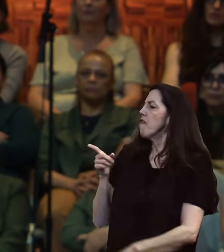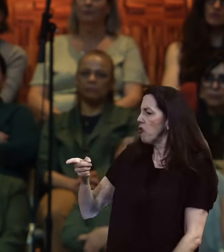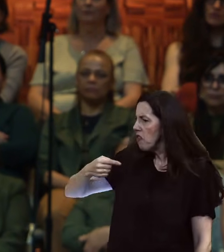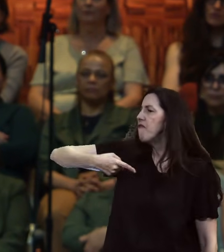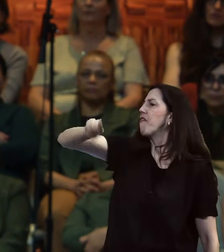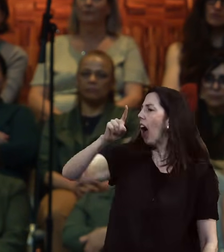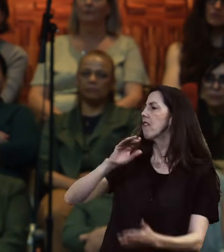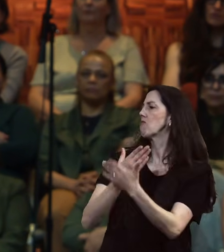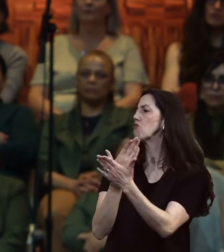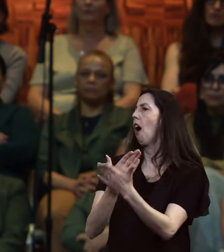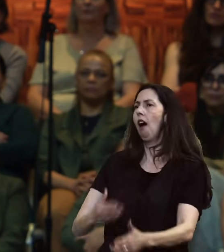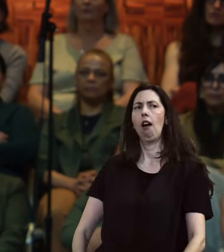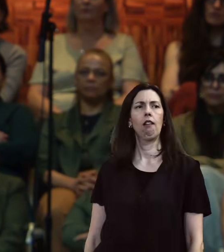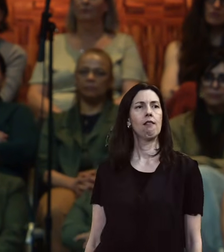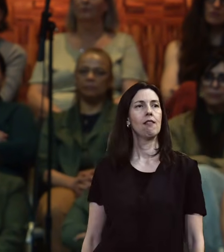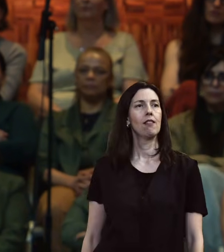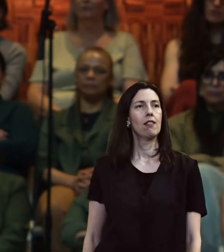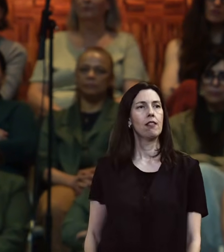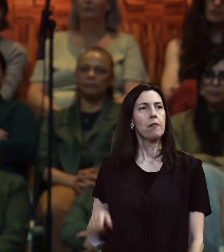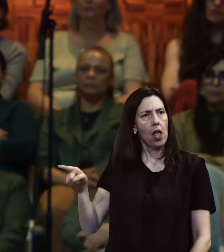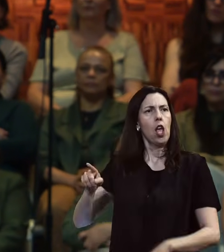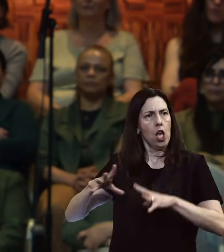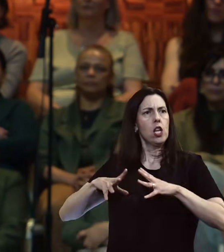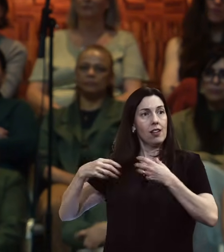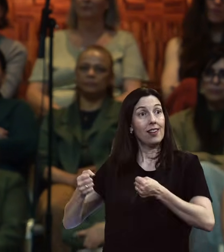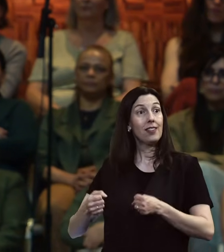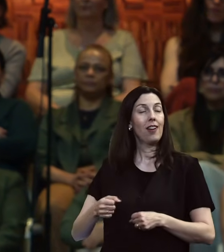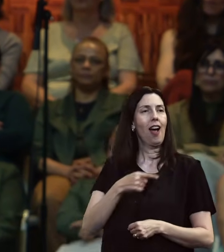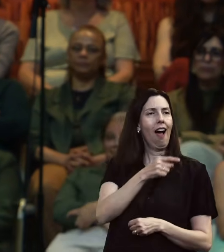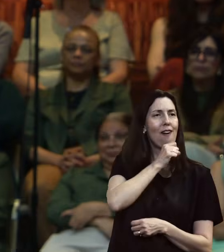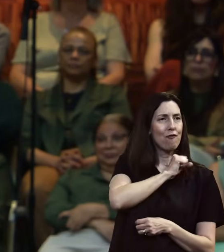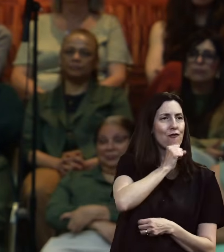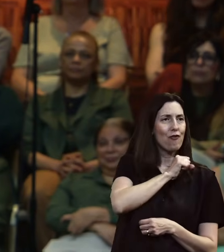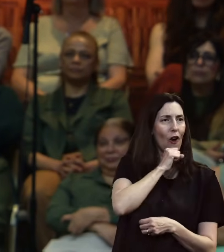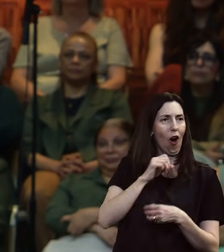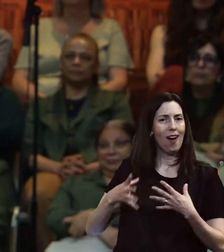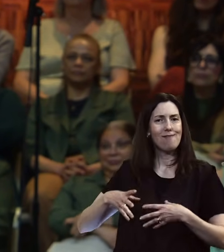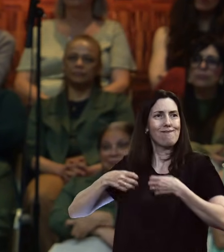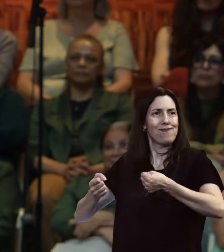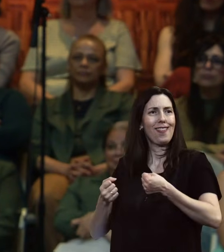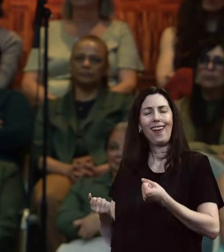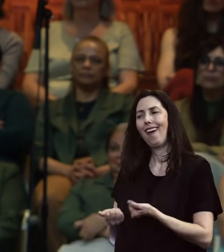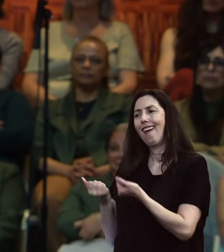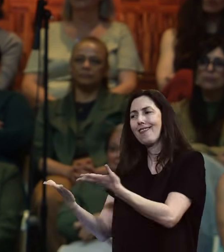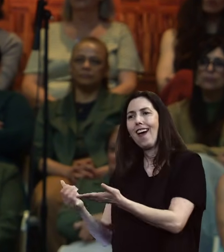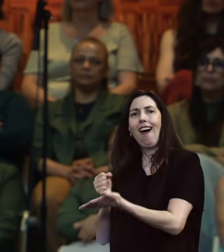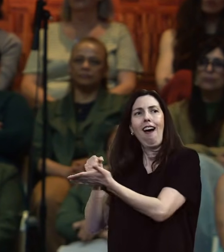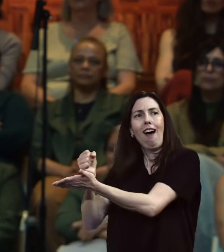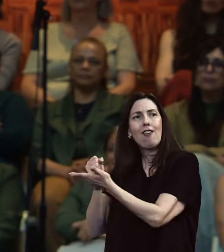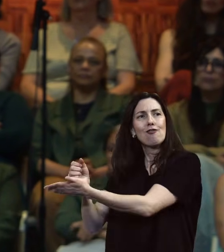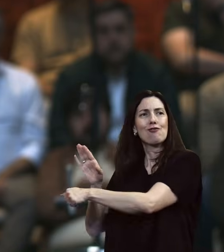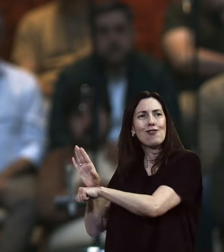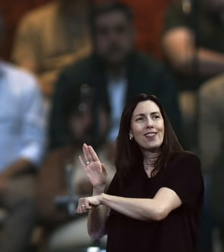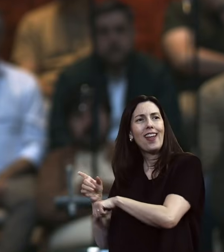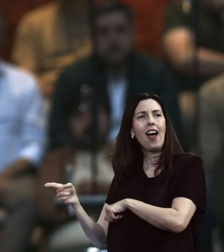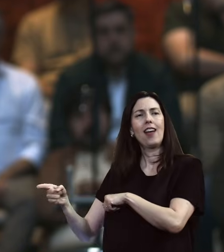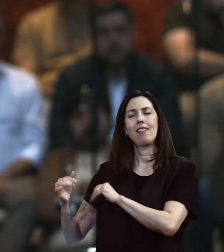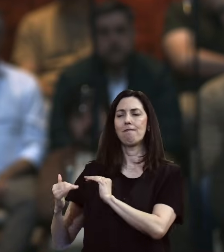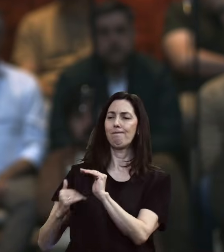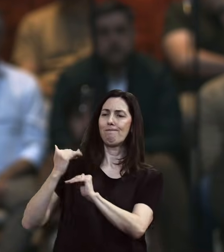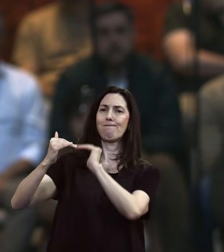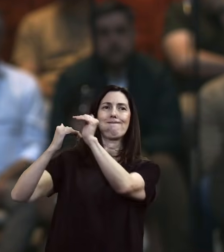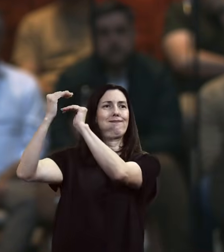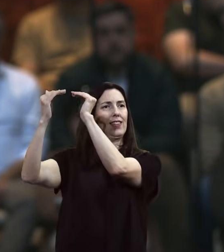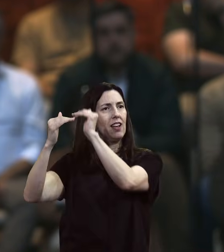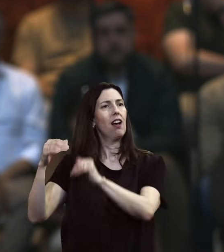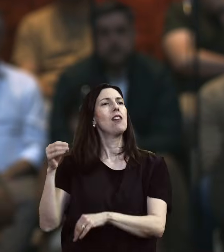estudar. E se esforçou ao máximo para que eu pudesse avançar nos estudos e